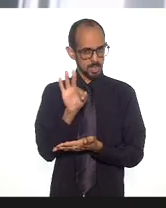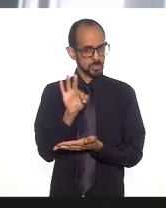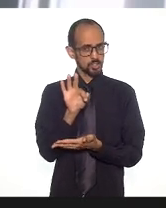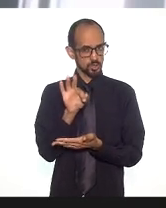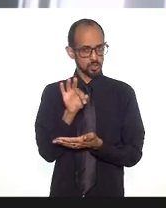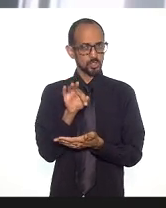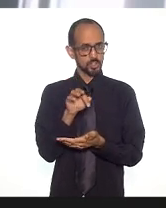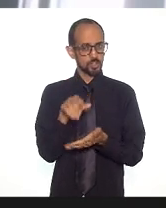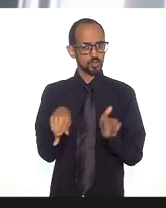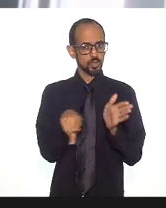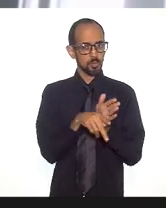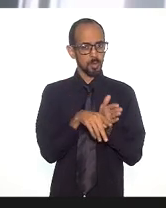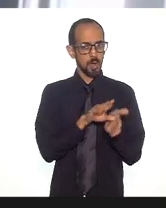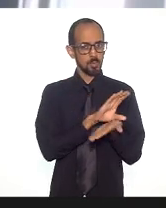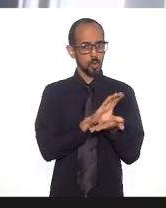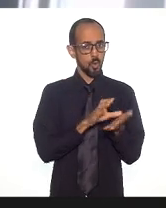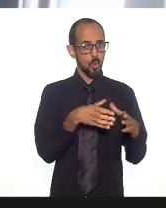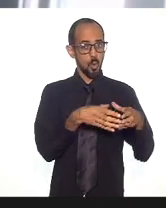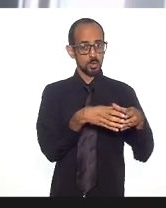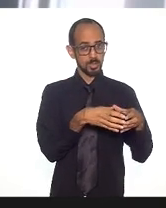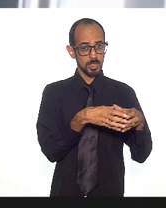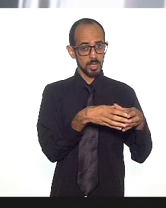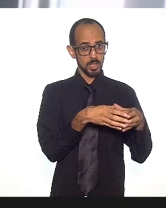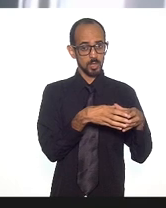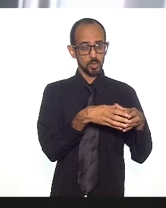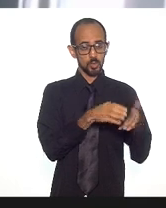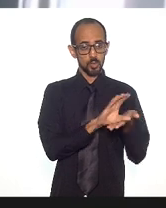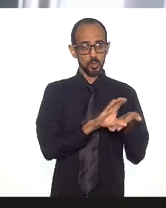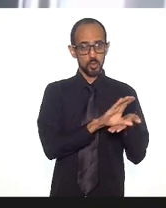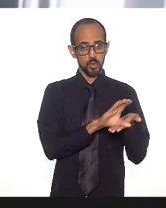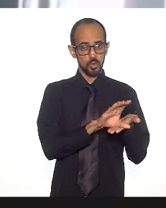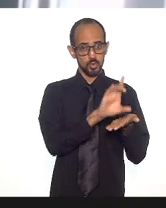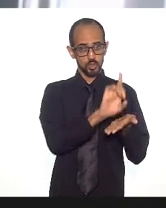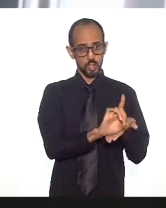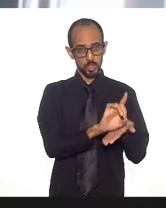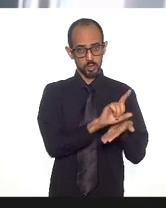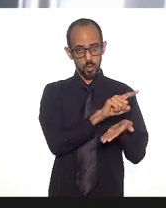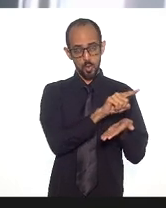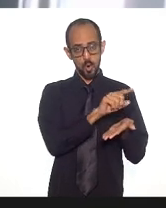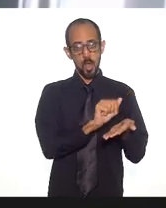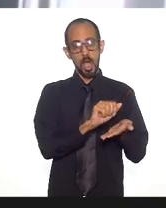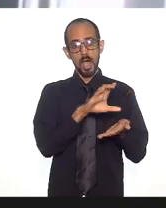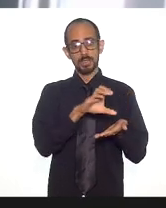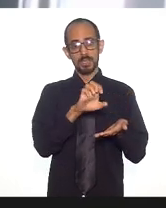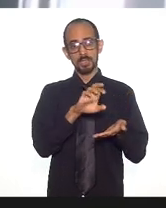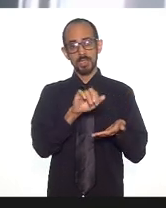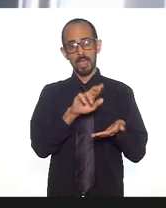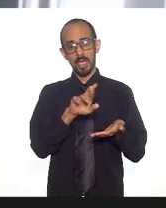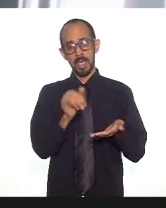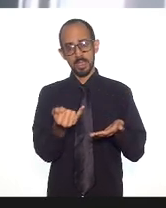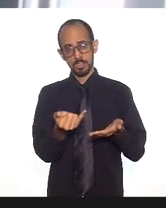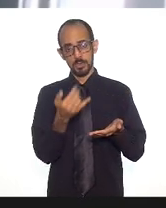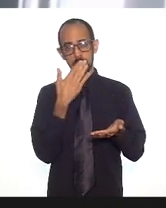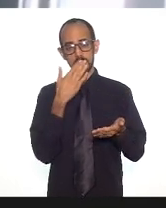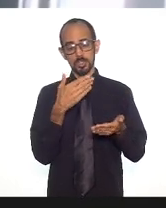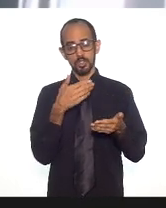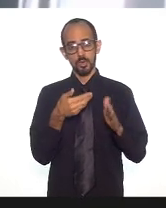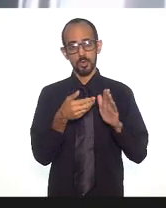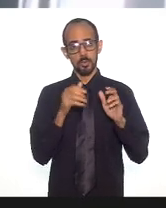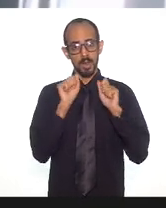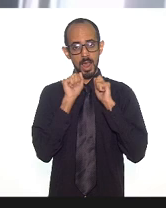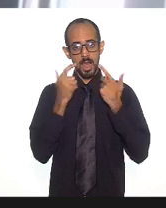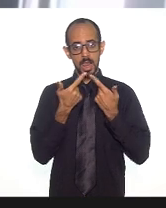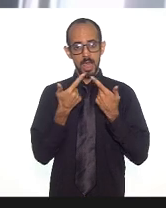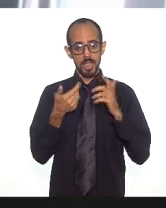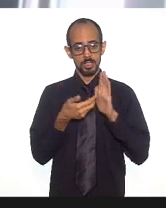do seu próprio conselho diretor. Há um projeto de lei, ele entrou em pauta. À época, a presidência da Fundação CCERG pediu à Alerj que se